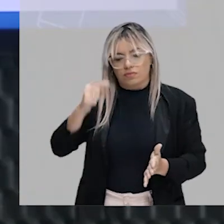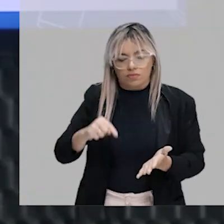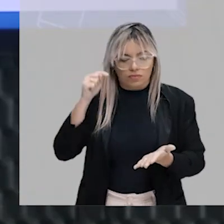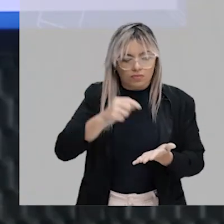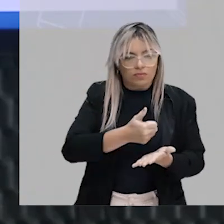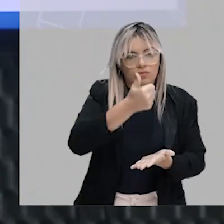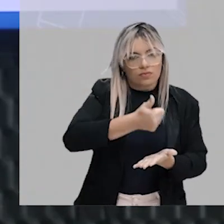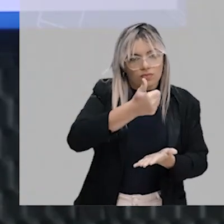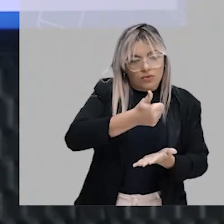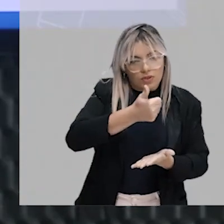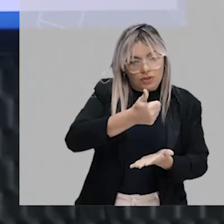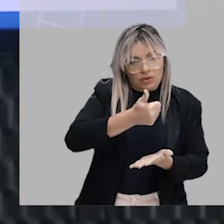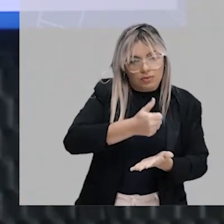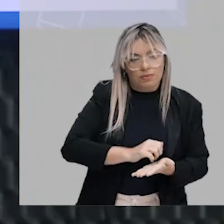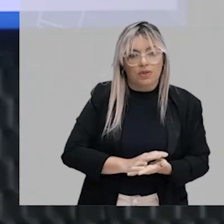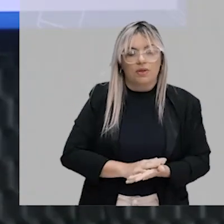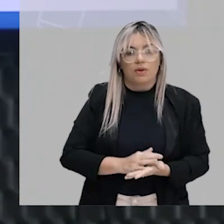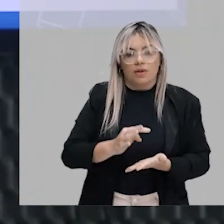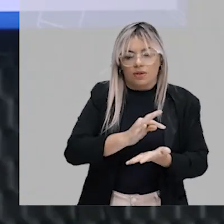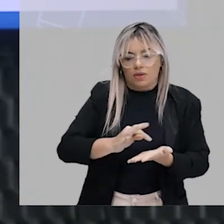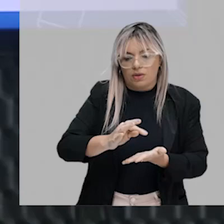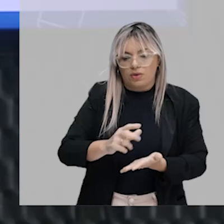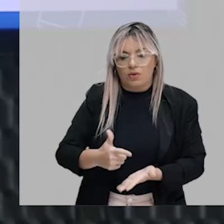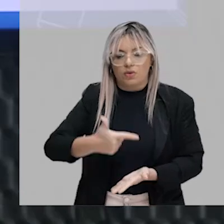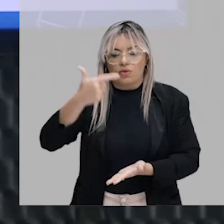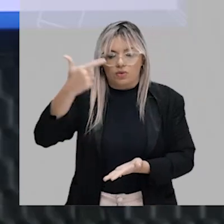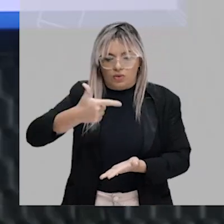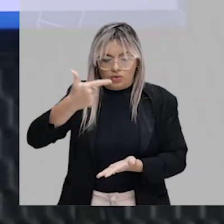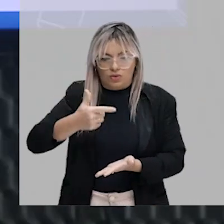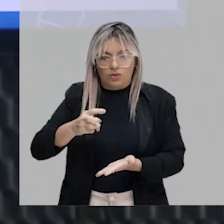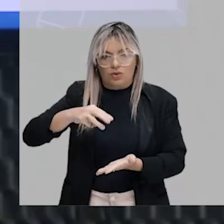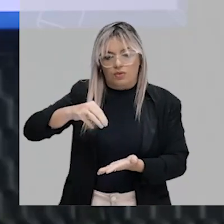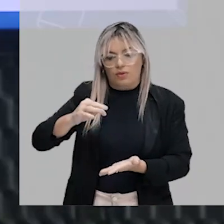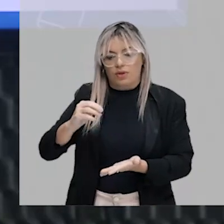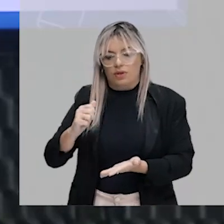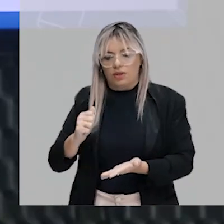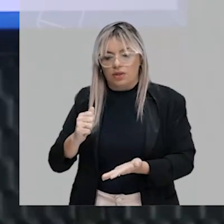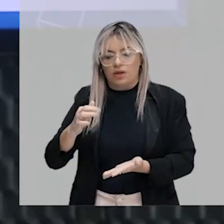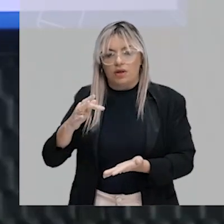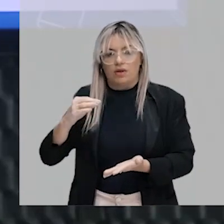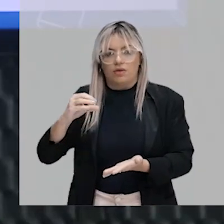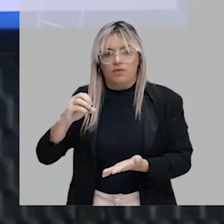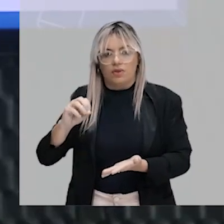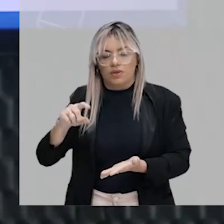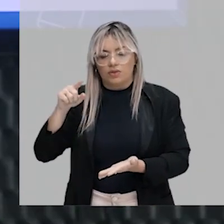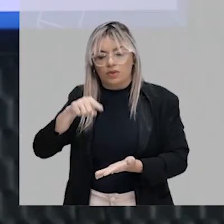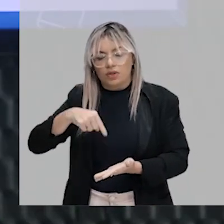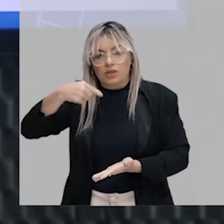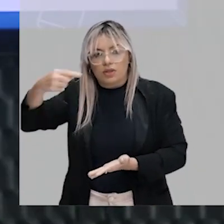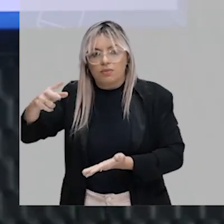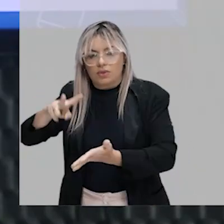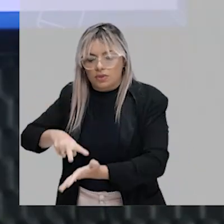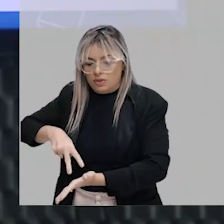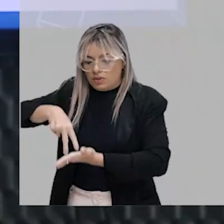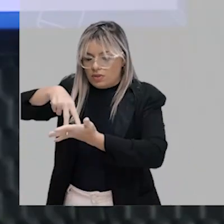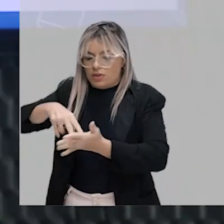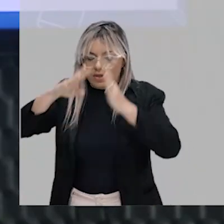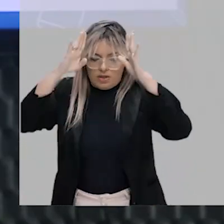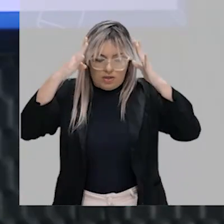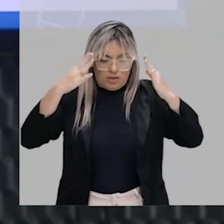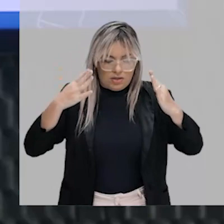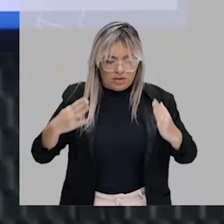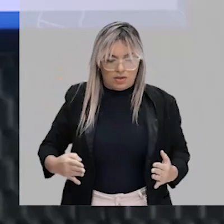teológico, o segundo, metafísico e o terceiro, positivo. Você tem que analisar isso como se fosse uma